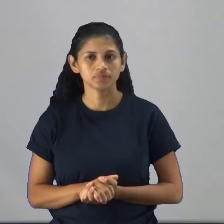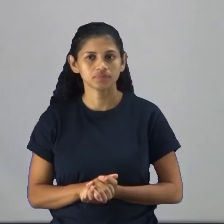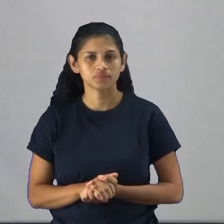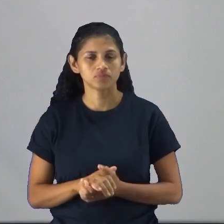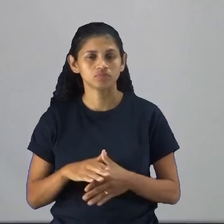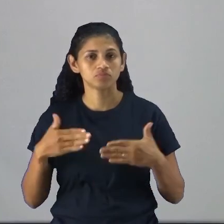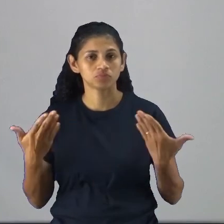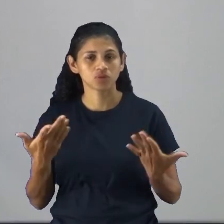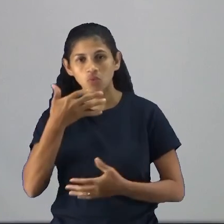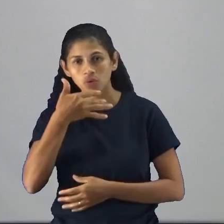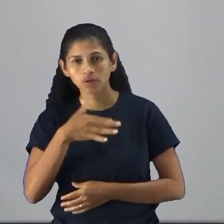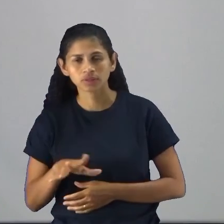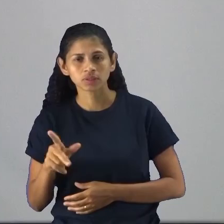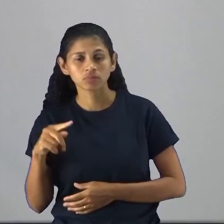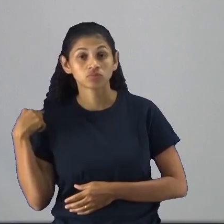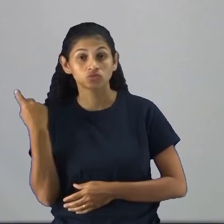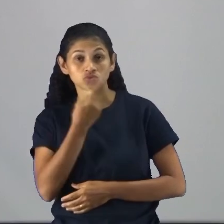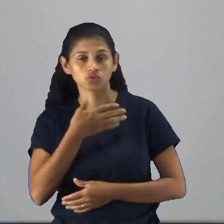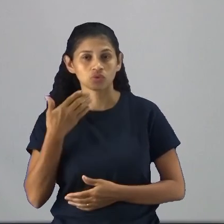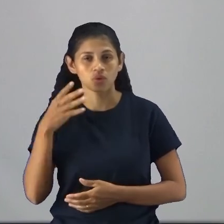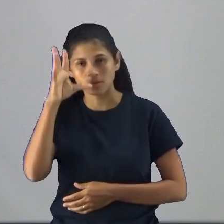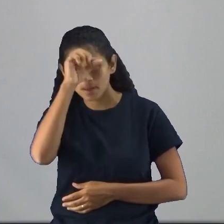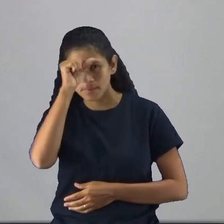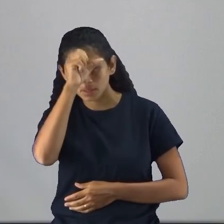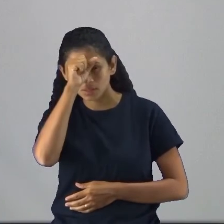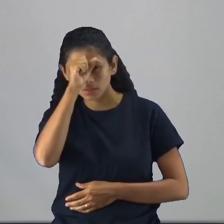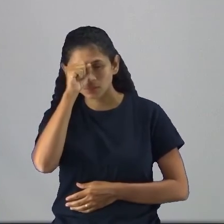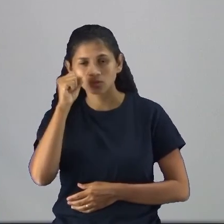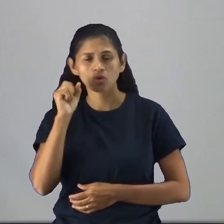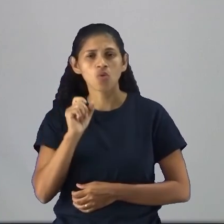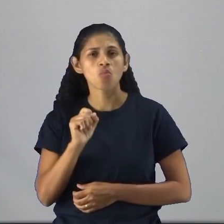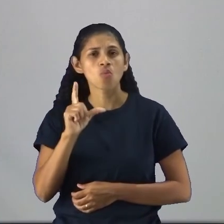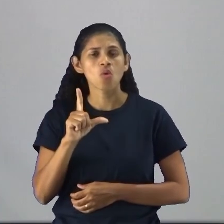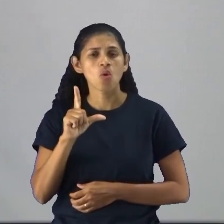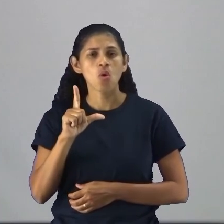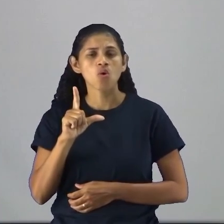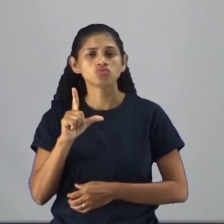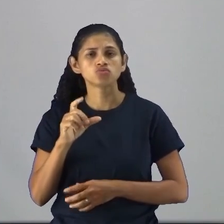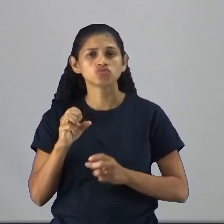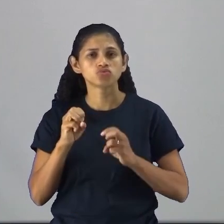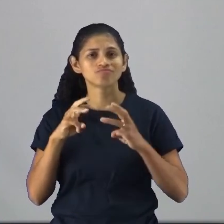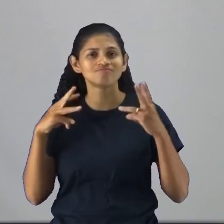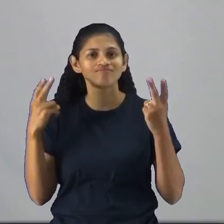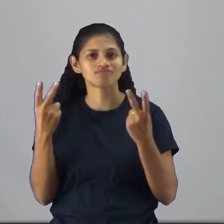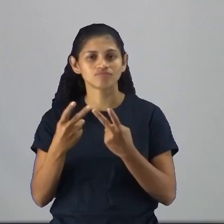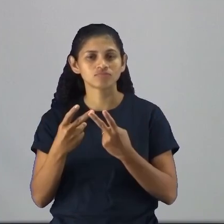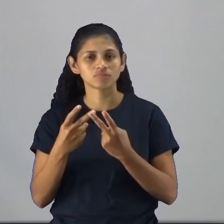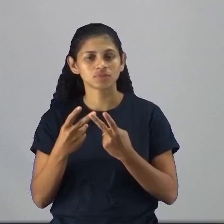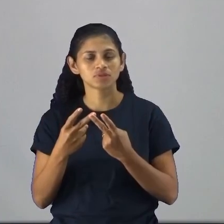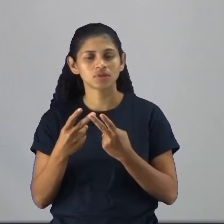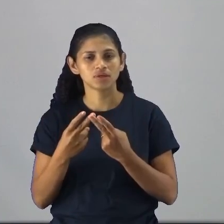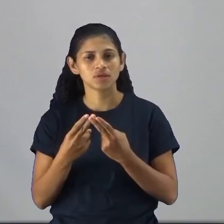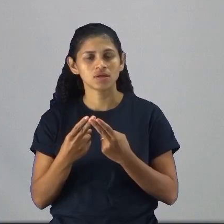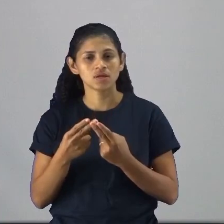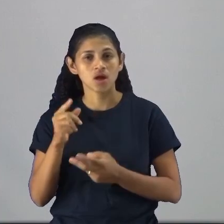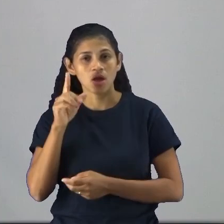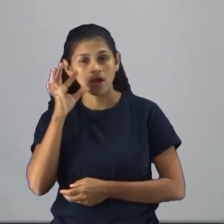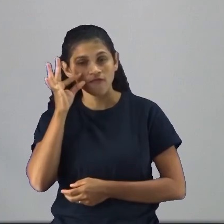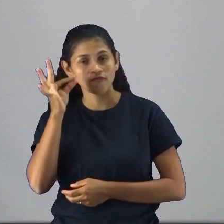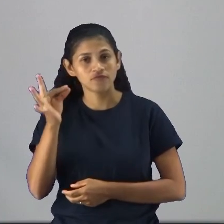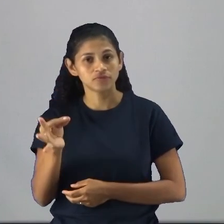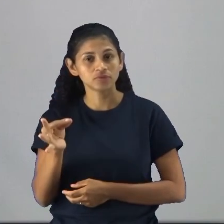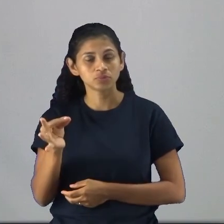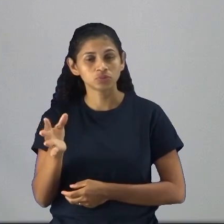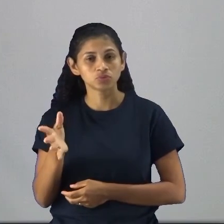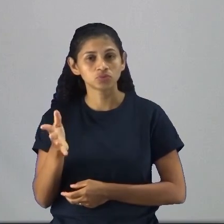Então, crianças, nós aprendemos um pouco sobre matérias e vimos as suas propriedades, né? Nós vimos as